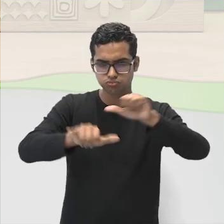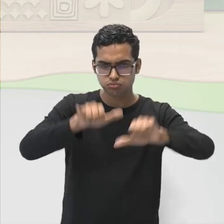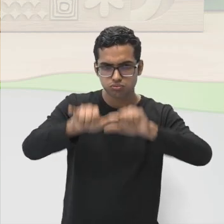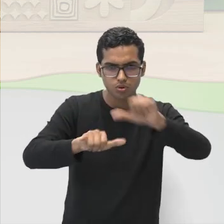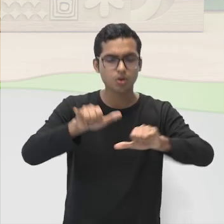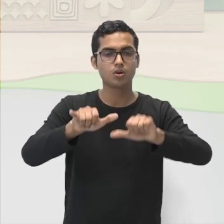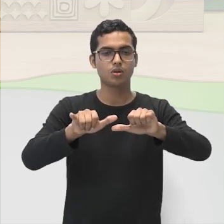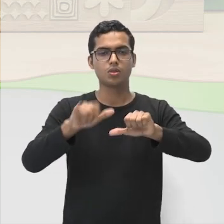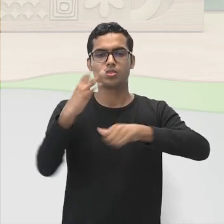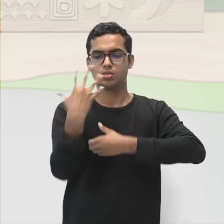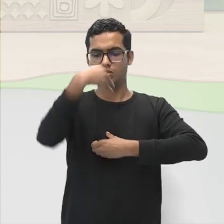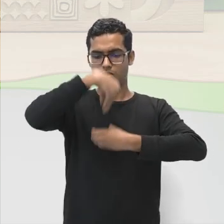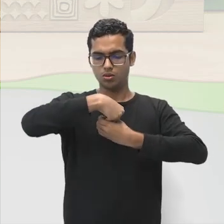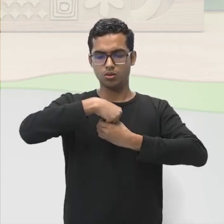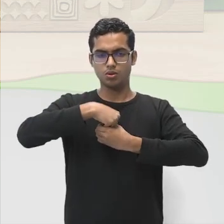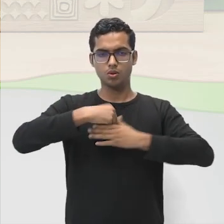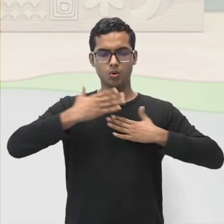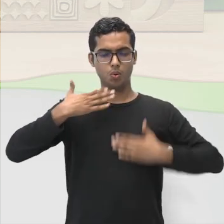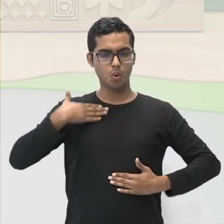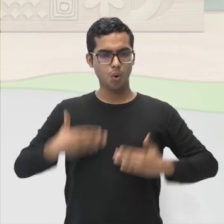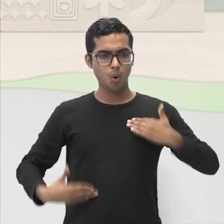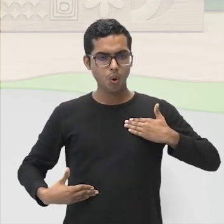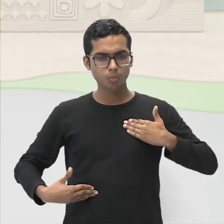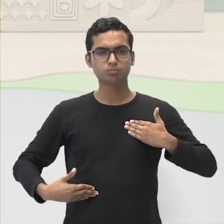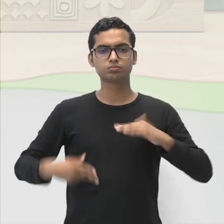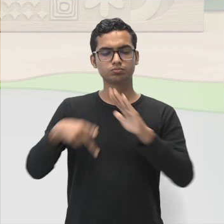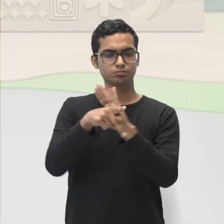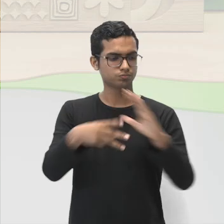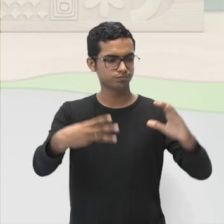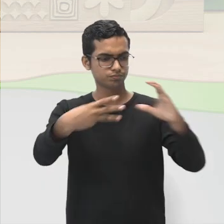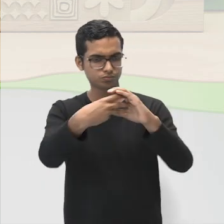nível celular, né? Que fazem,